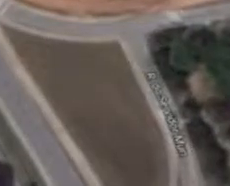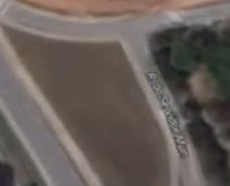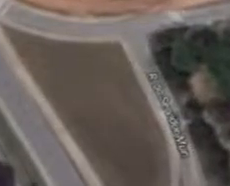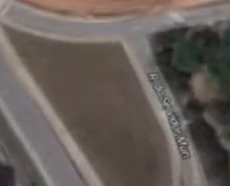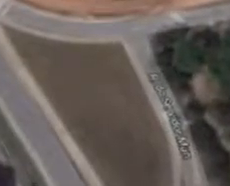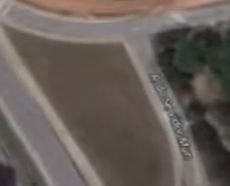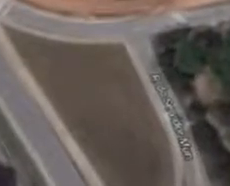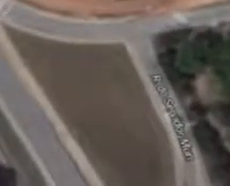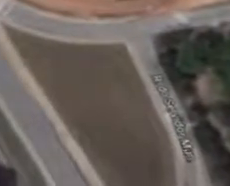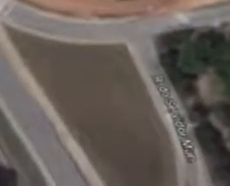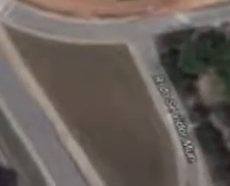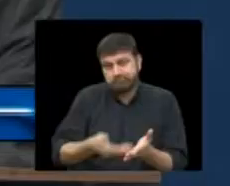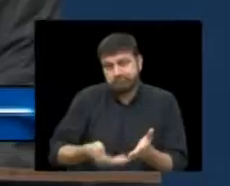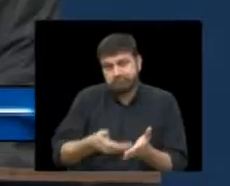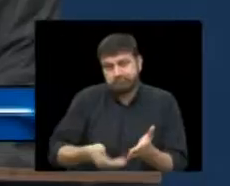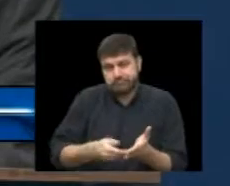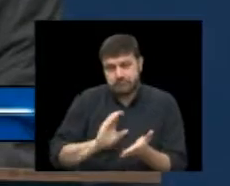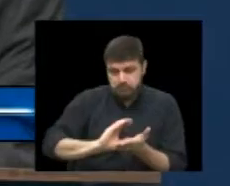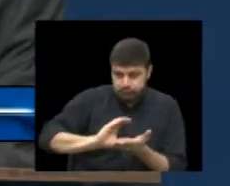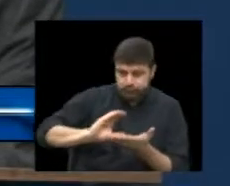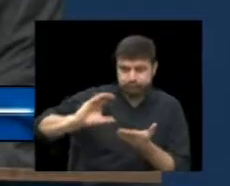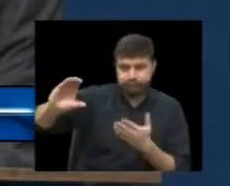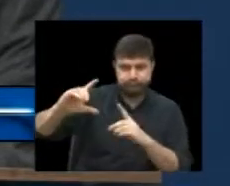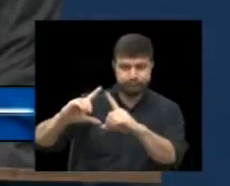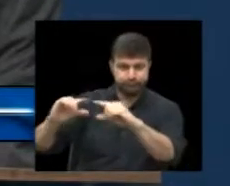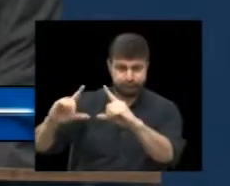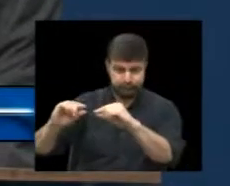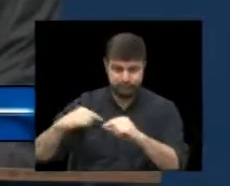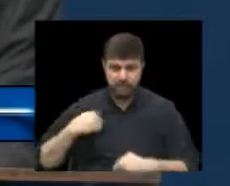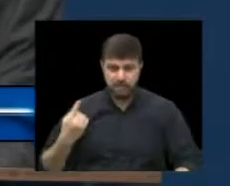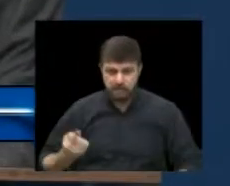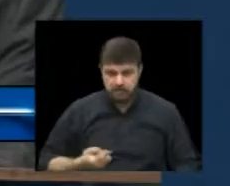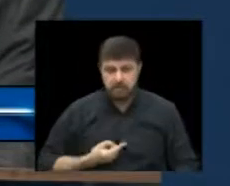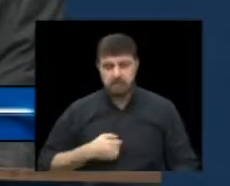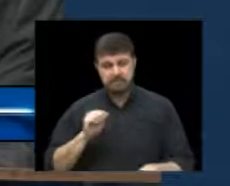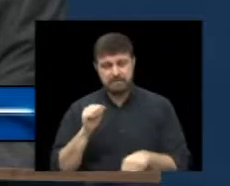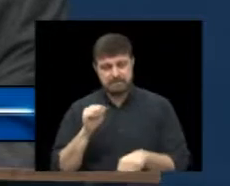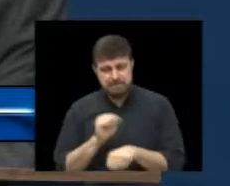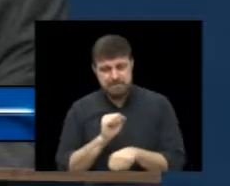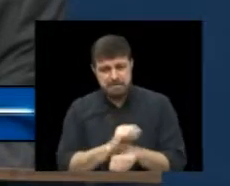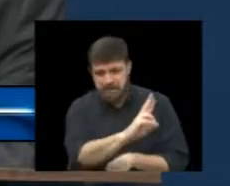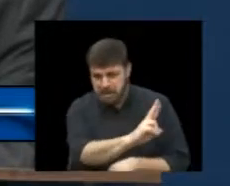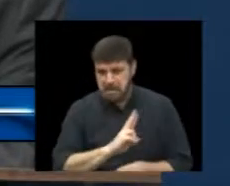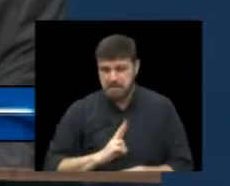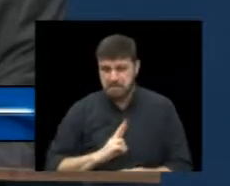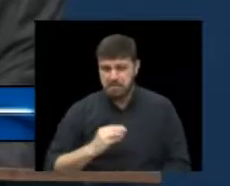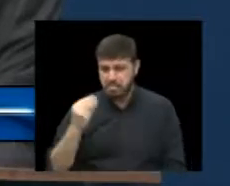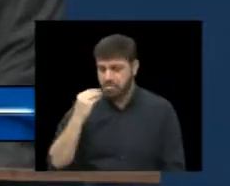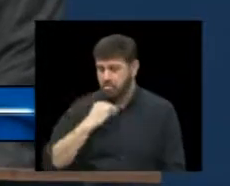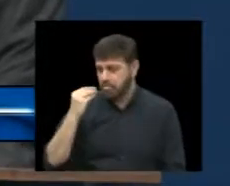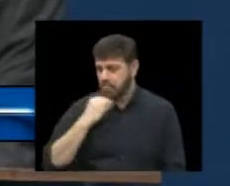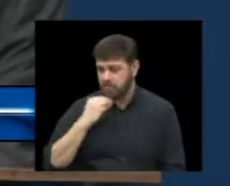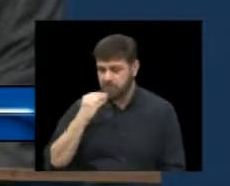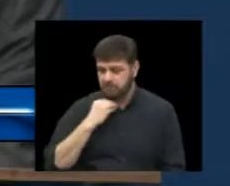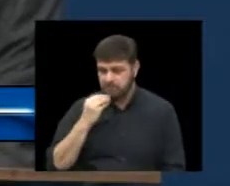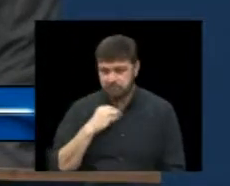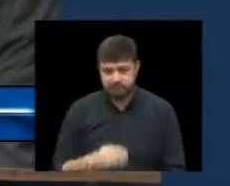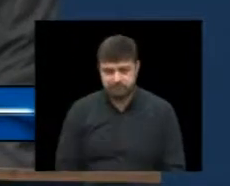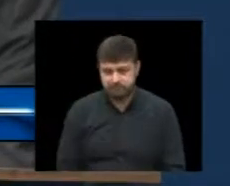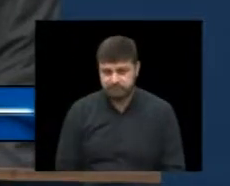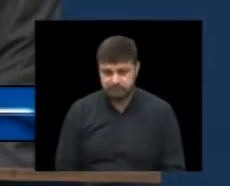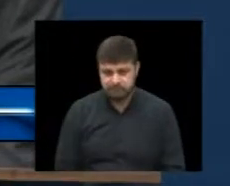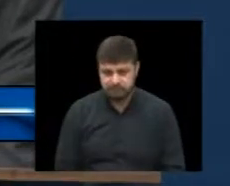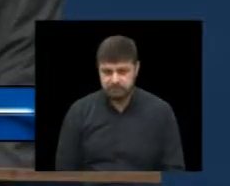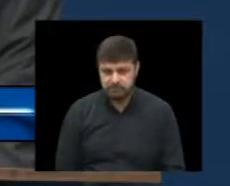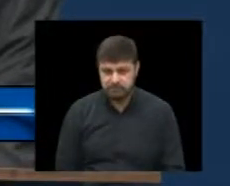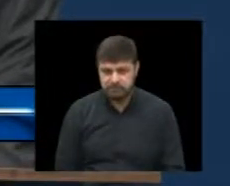foi liberado em 2010. O vereador explicou que o poder público vem suspendendo a construção do Instituto há alguns anos.